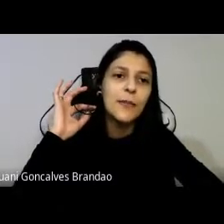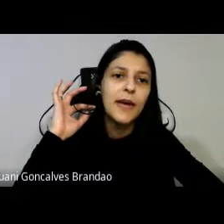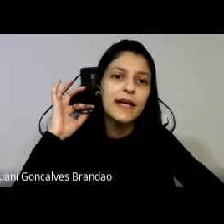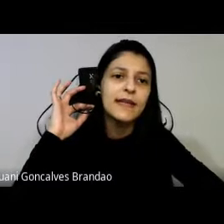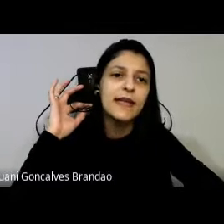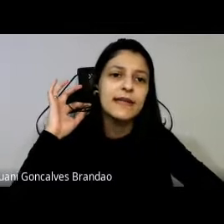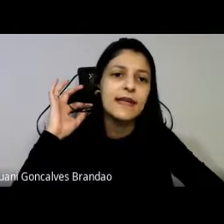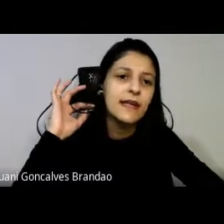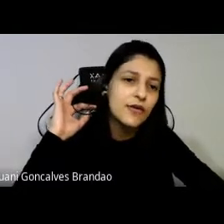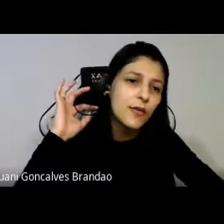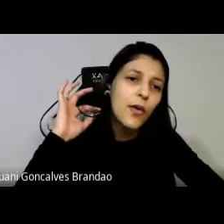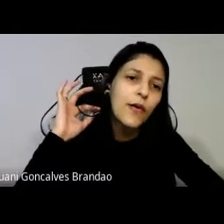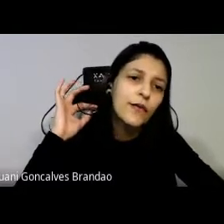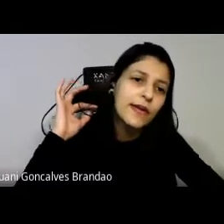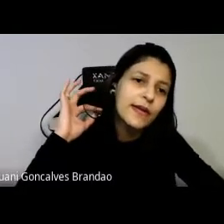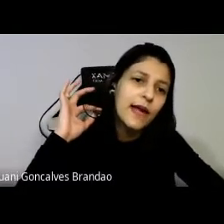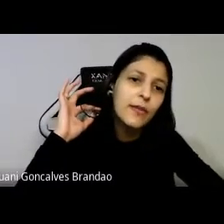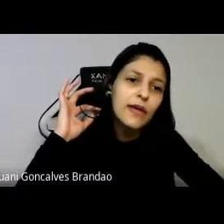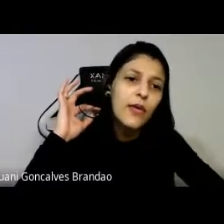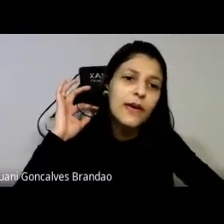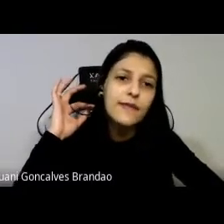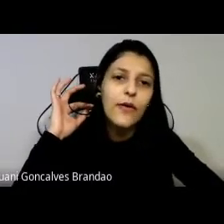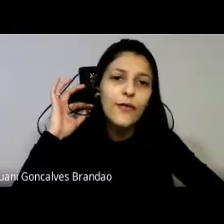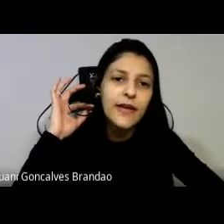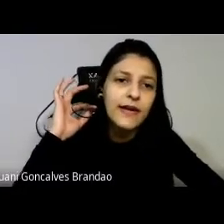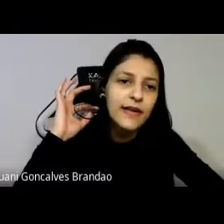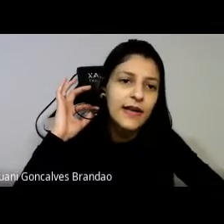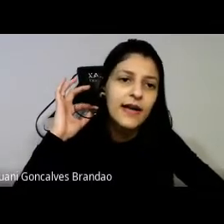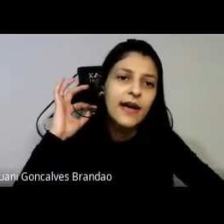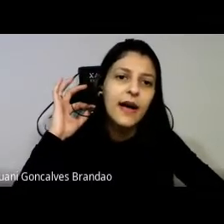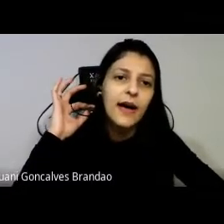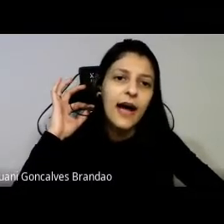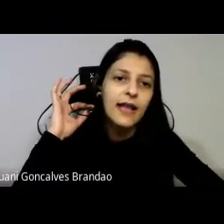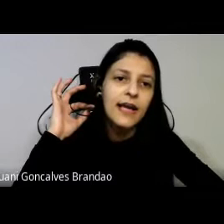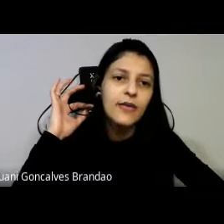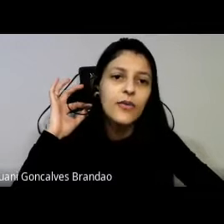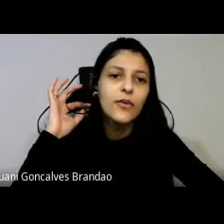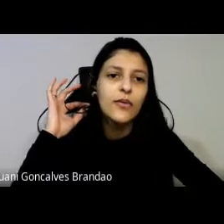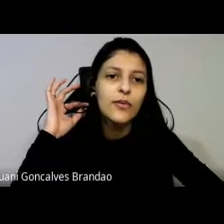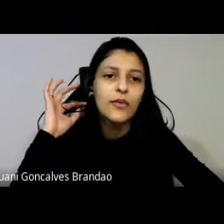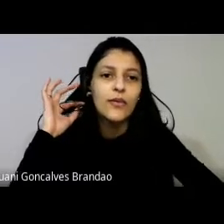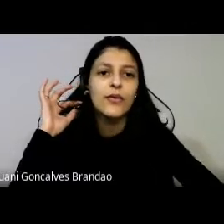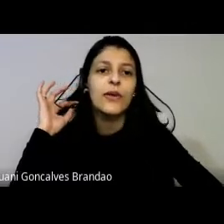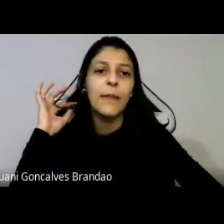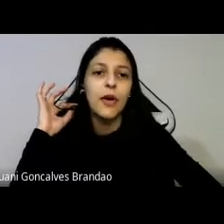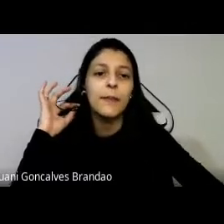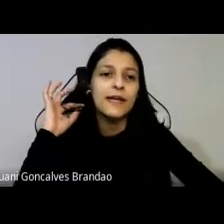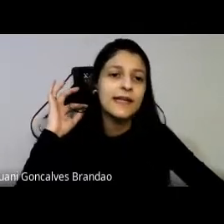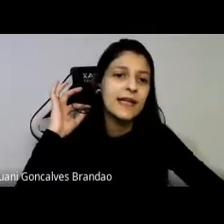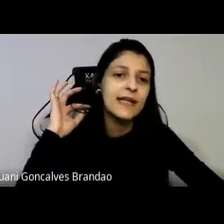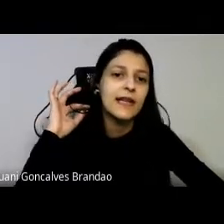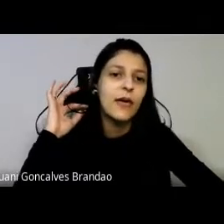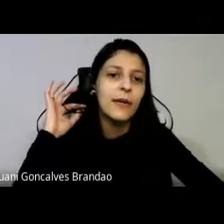a gente pensa na escrita de um povo, tem muita coisa envolvida, né? Além da